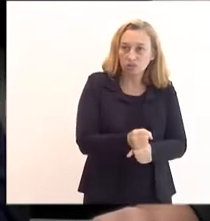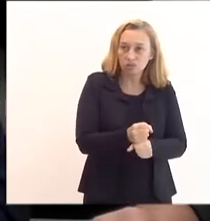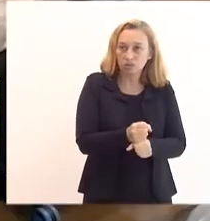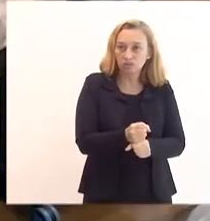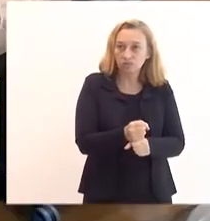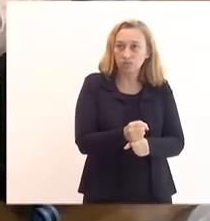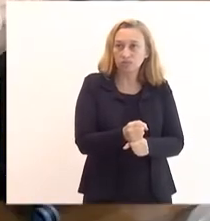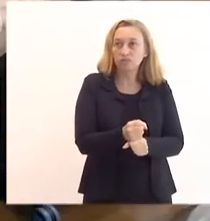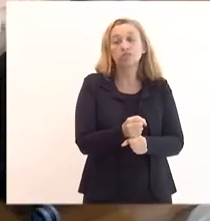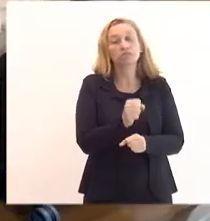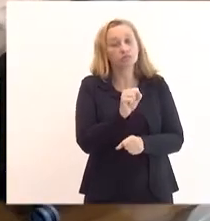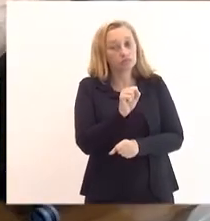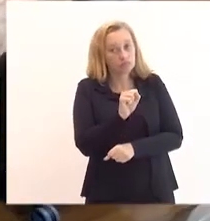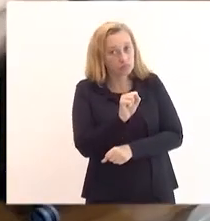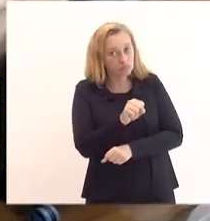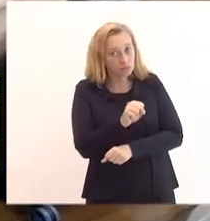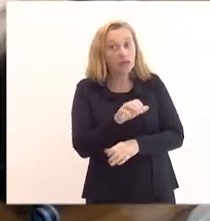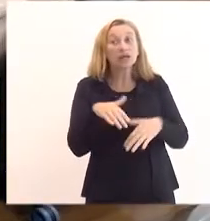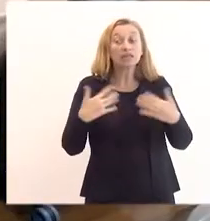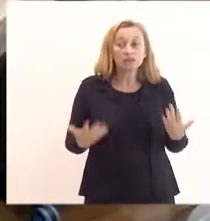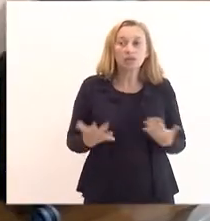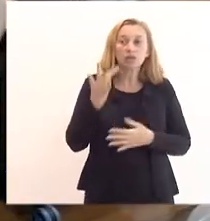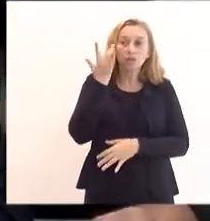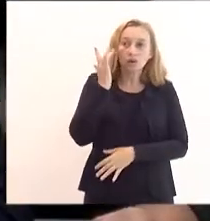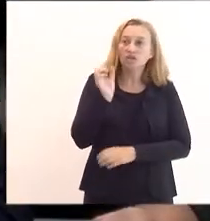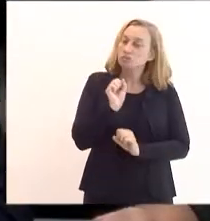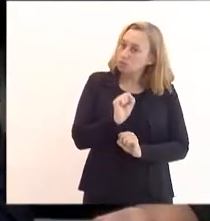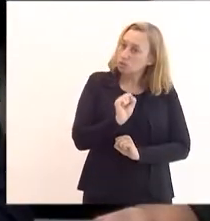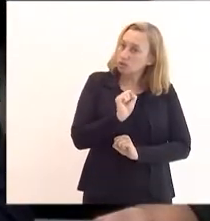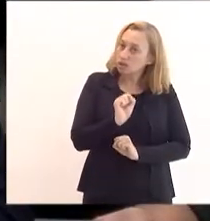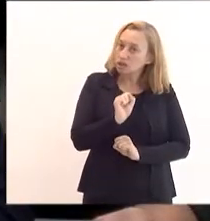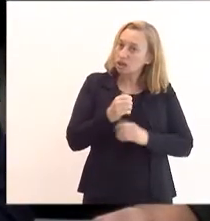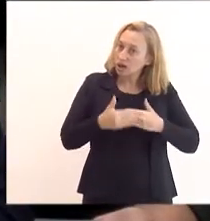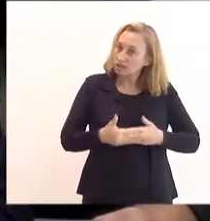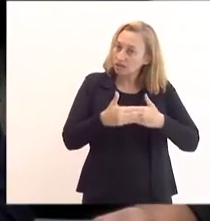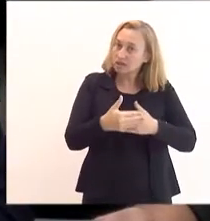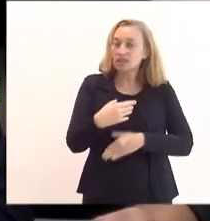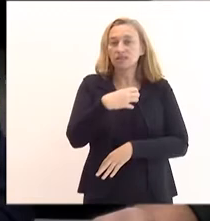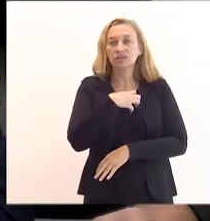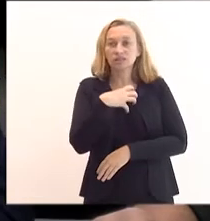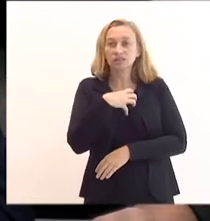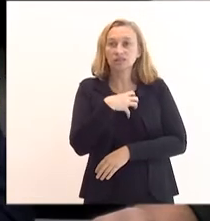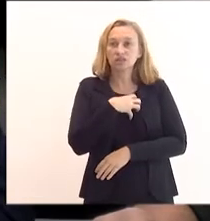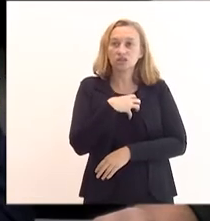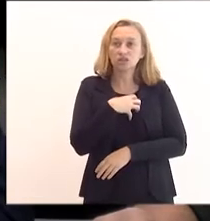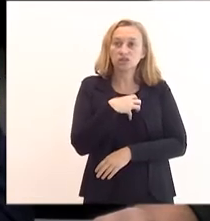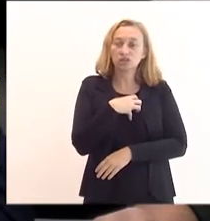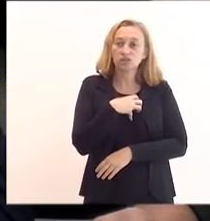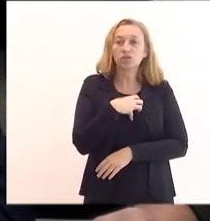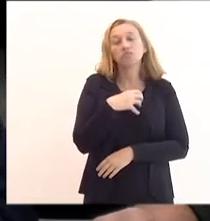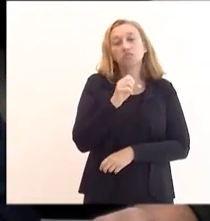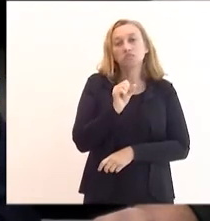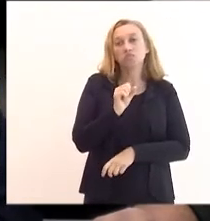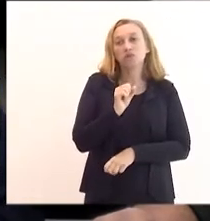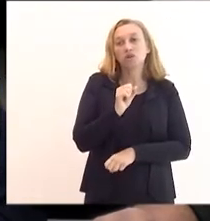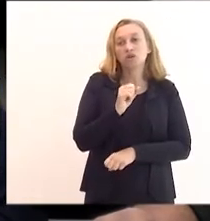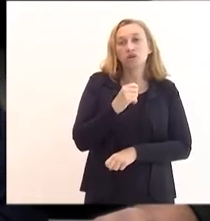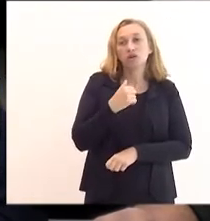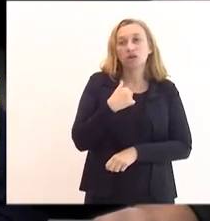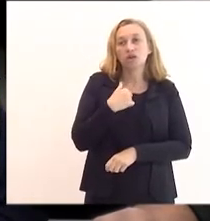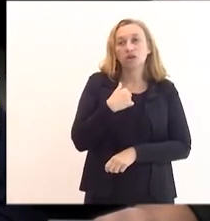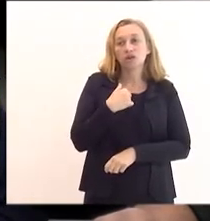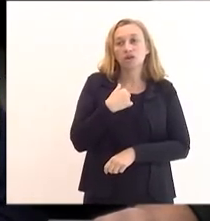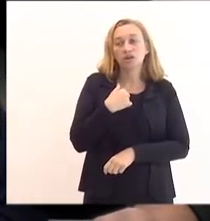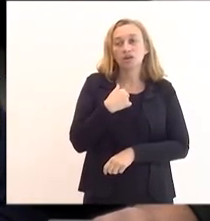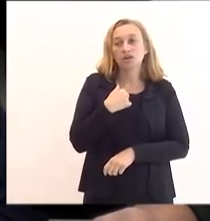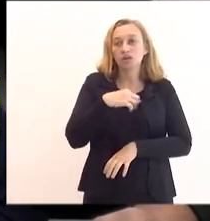pela Anvisa. Então, eu acho que a gente poderia avançar nesse sentido. E faria até o seguinte, eu me coloco no lugar